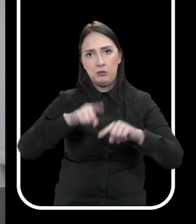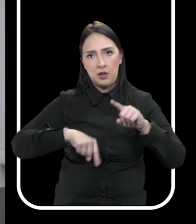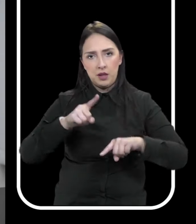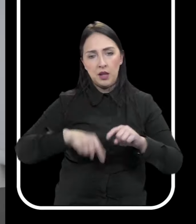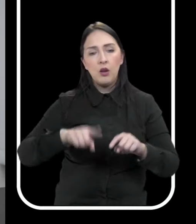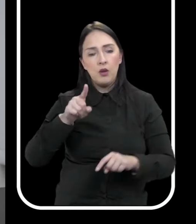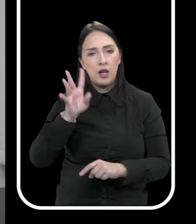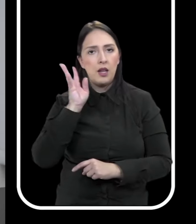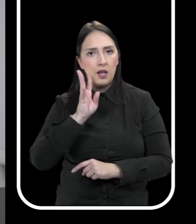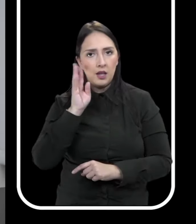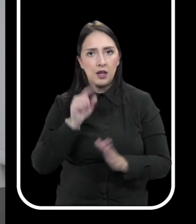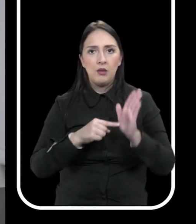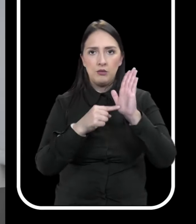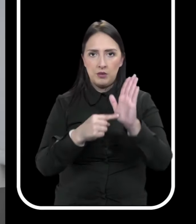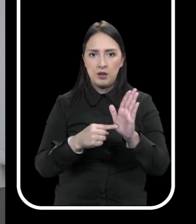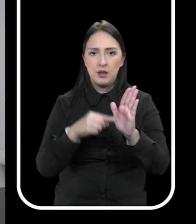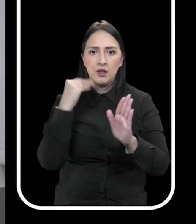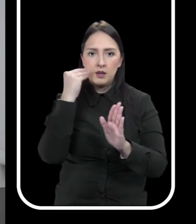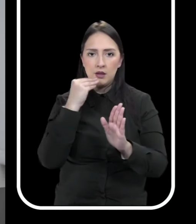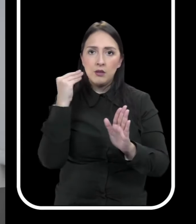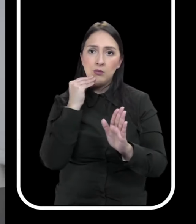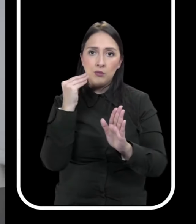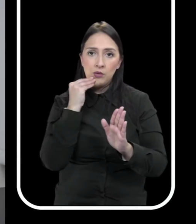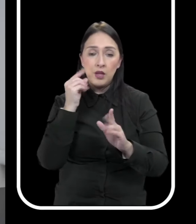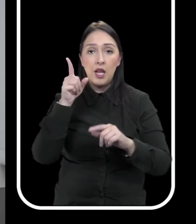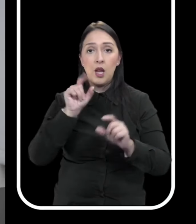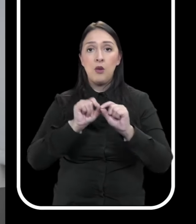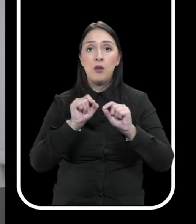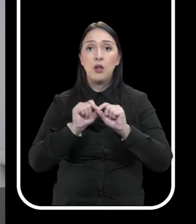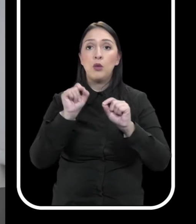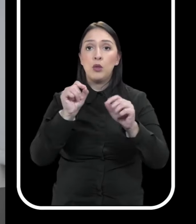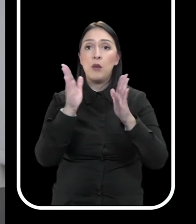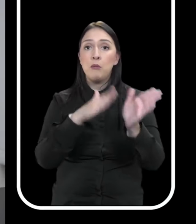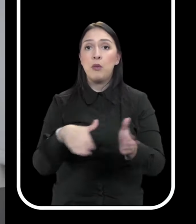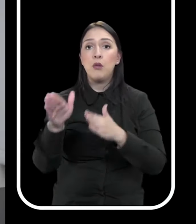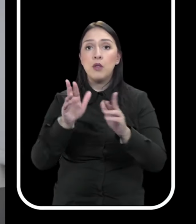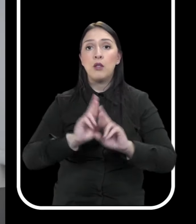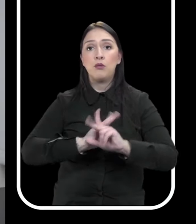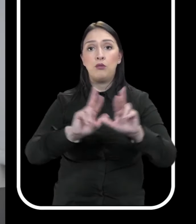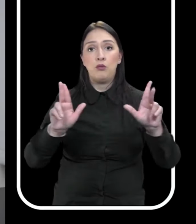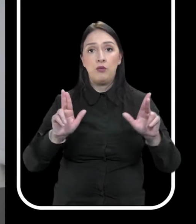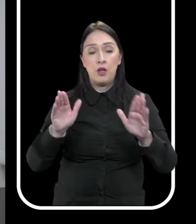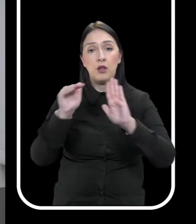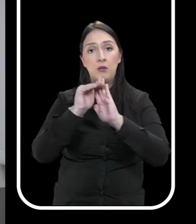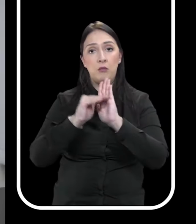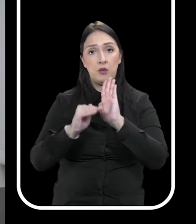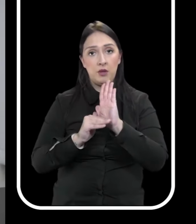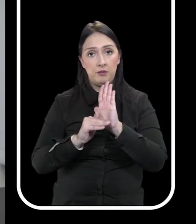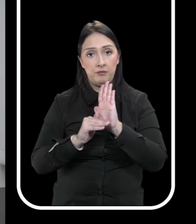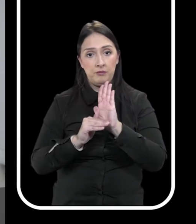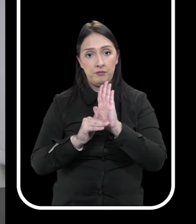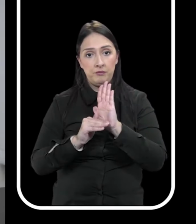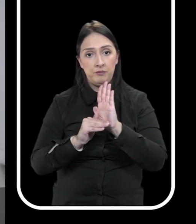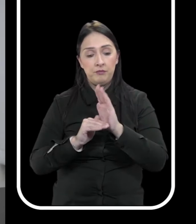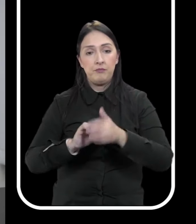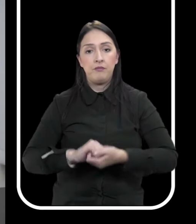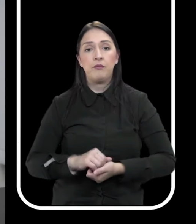processo. Bastante interessante essa simulação. Inclusive, ela é feita com um processo diferenciado de